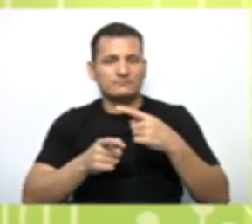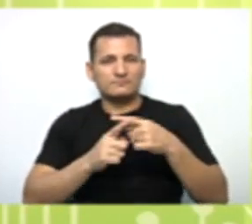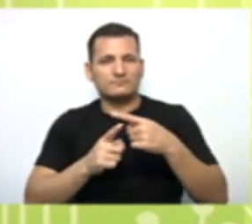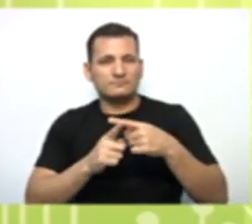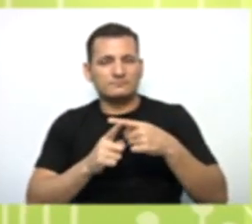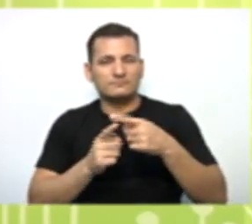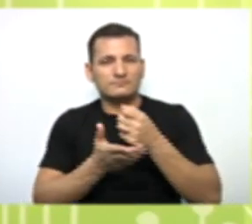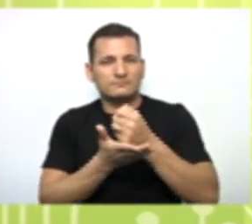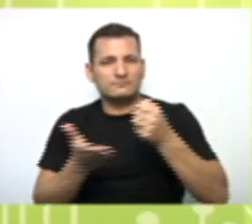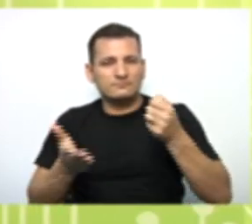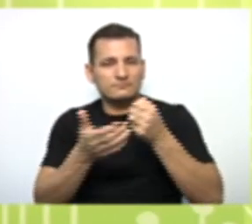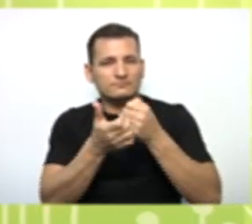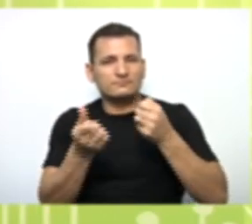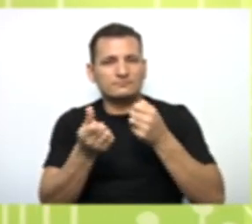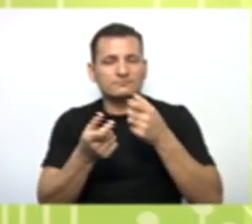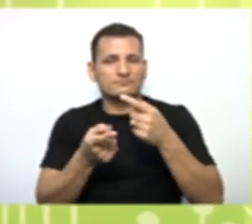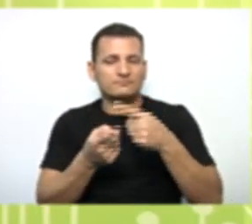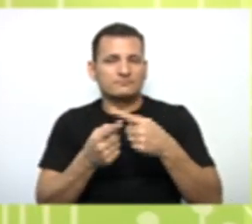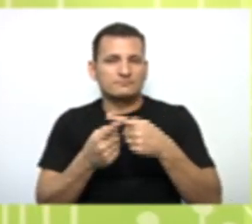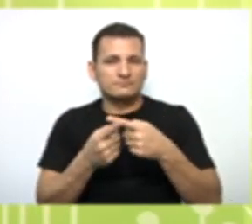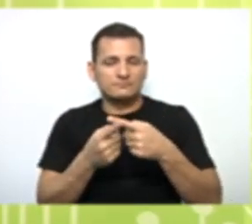hexadecimal? Porque nos computadores hoje,